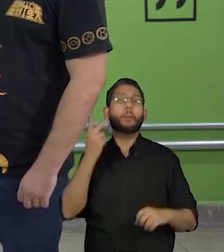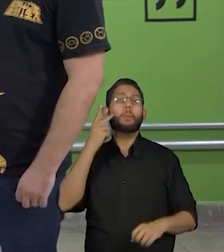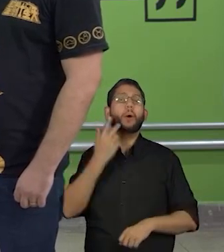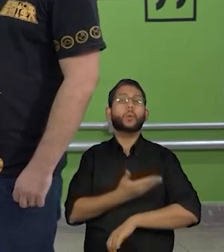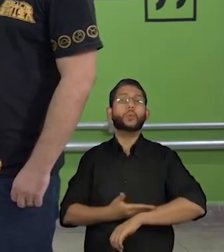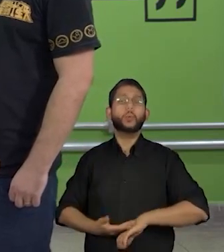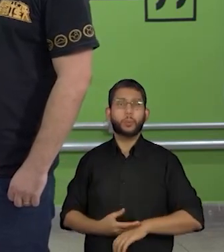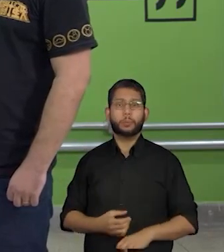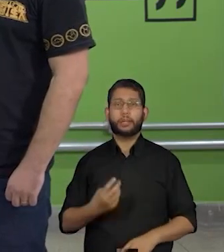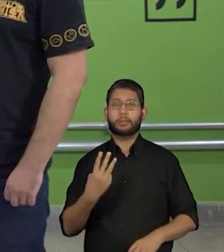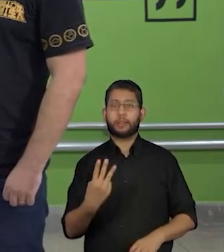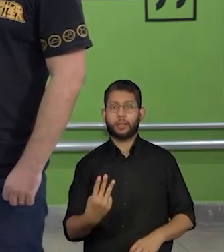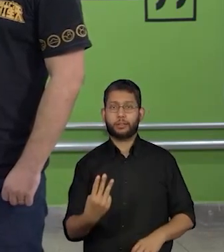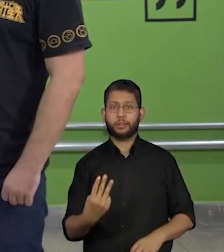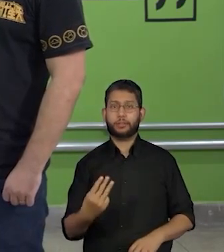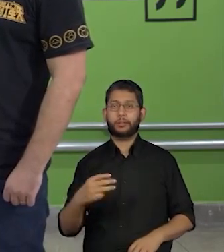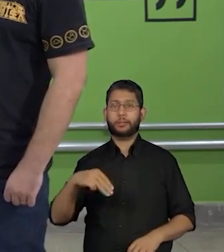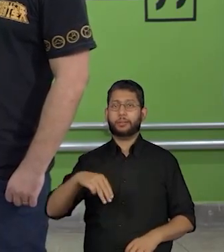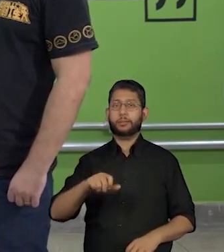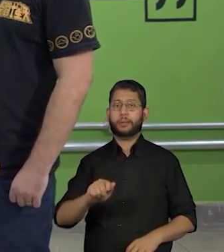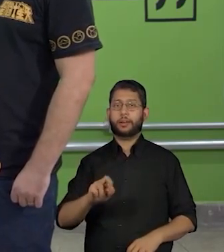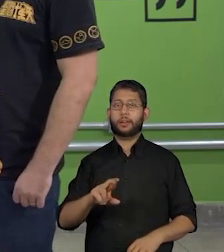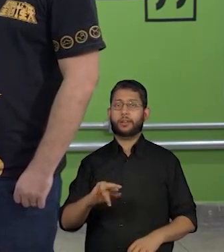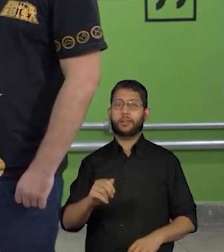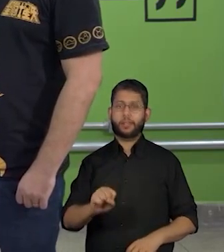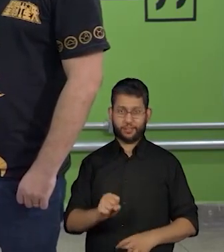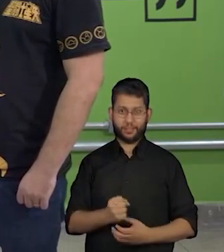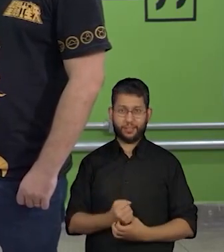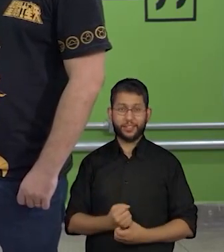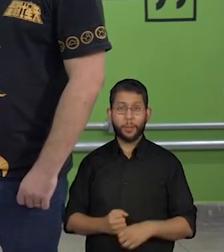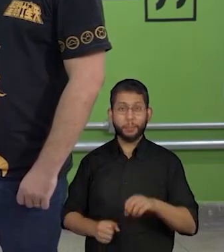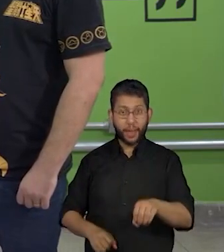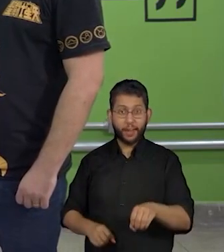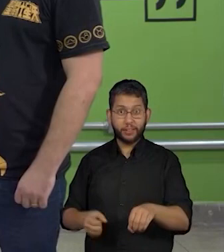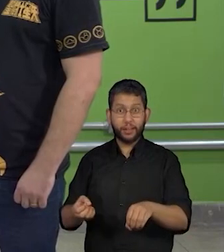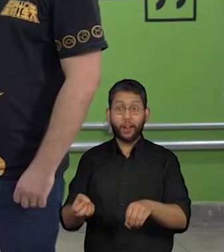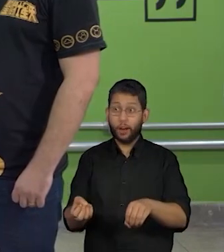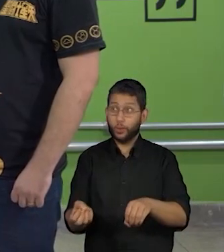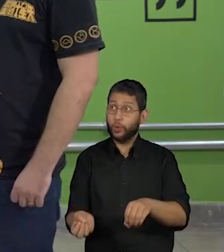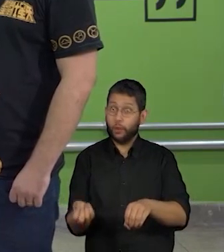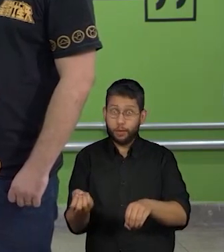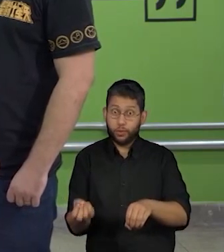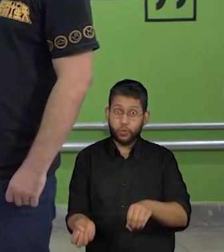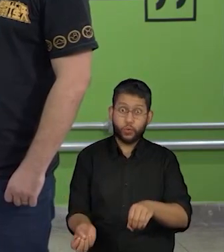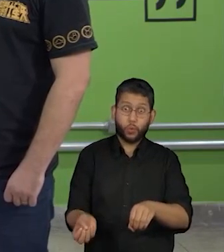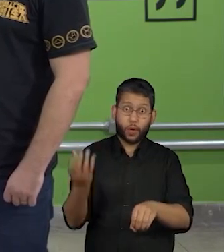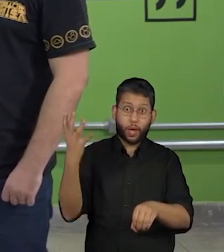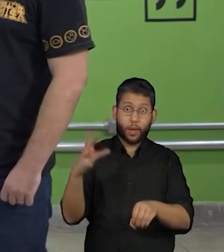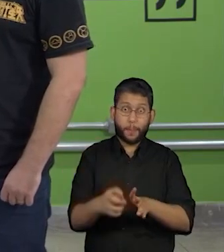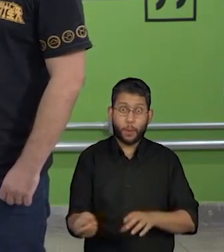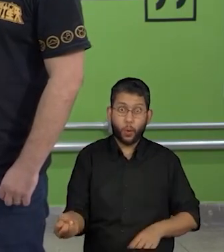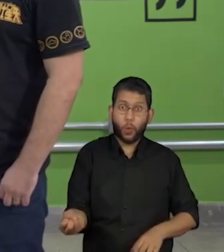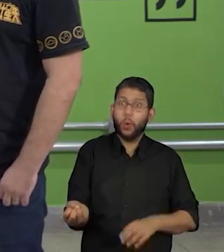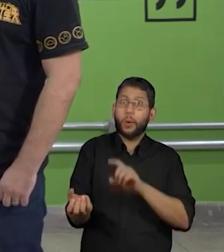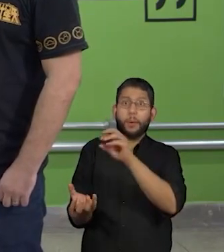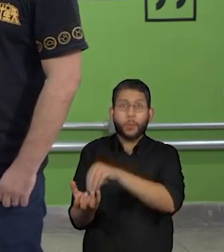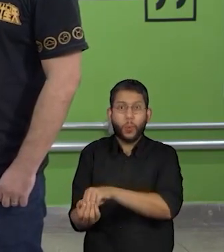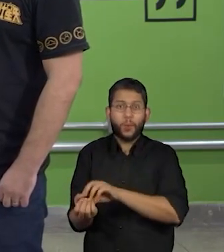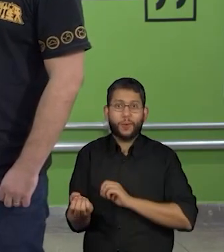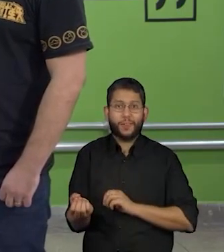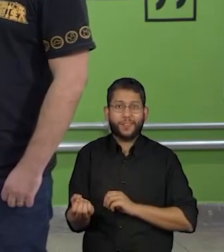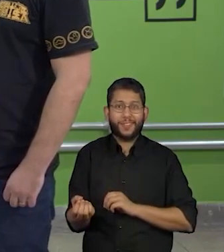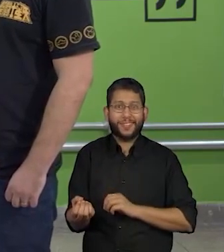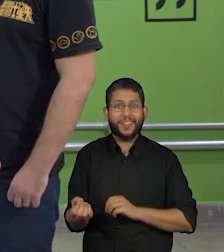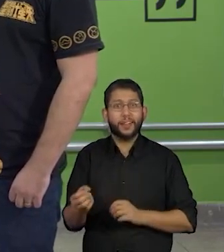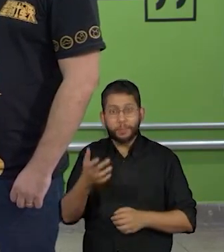tenho que pegar outra aqui do meu montinho, né? Vai ganhar aquele que conseguir ter o maior número de pedras, por exemplo.